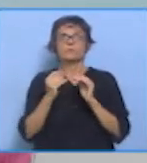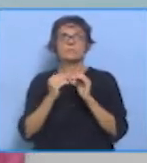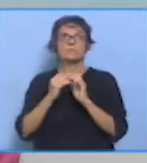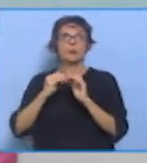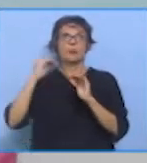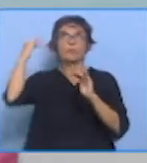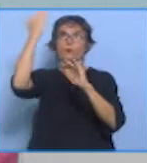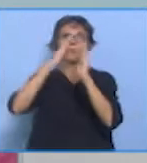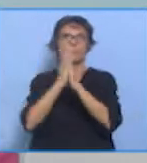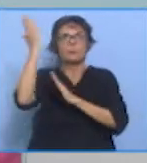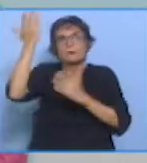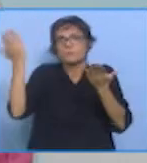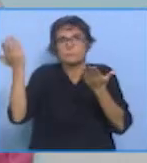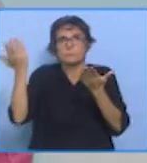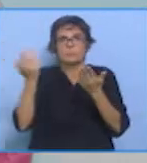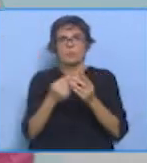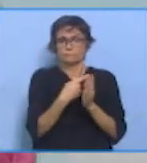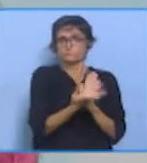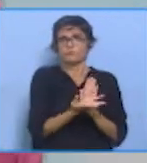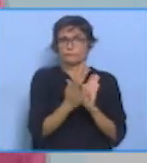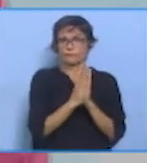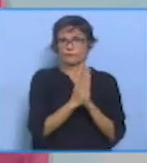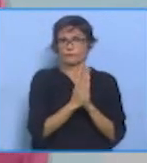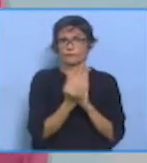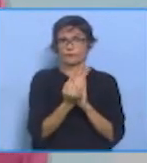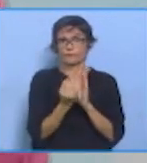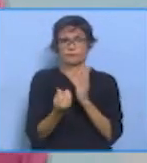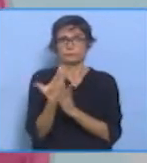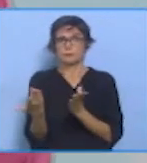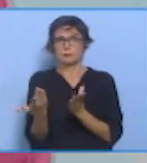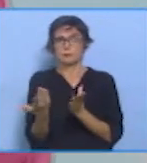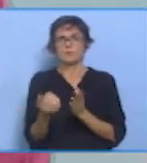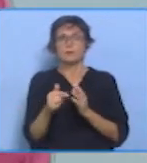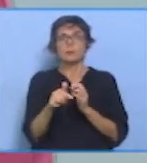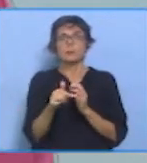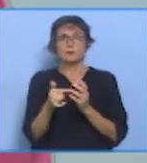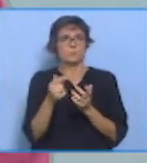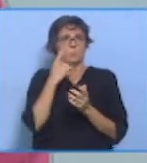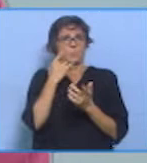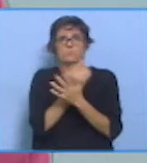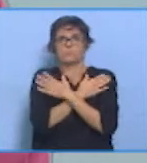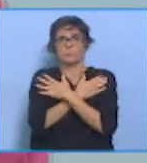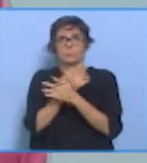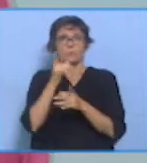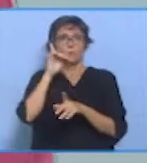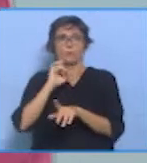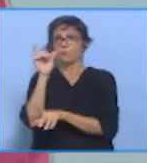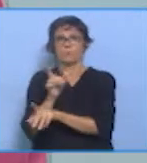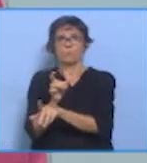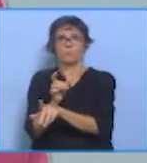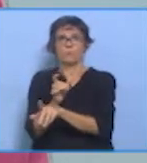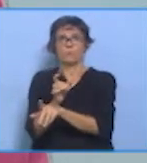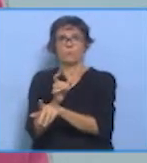tal. Certo problema. Eu sou muito amigo de uma senhora que é da